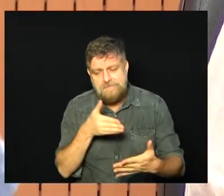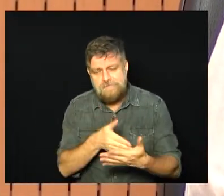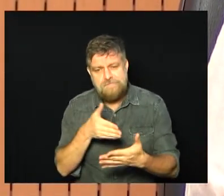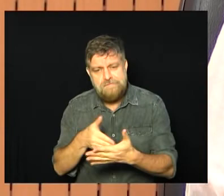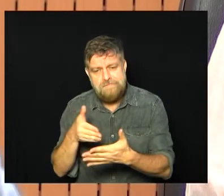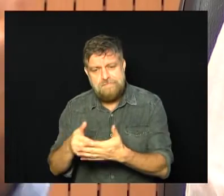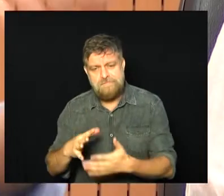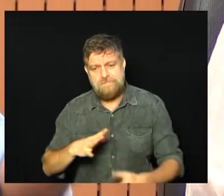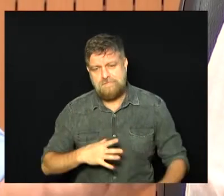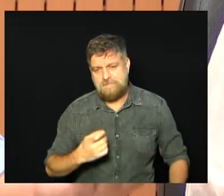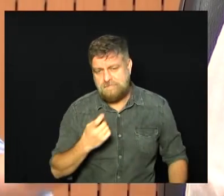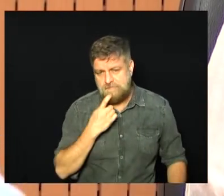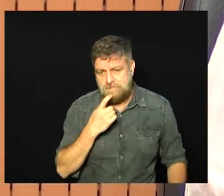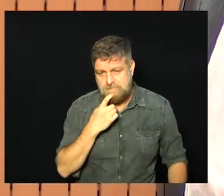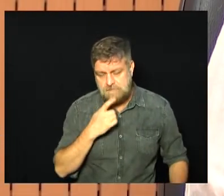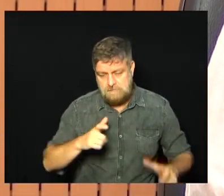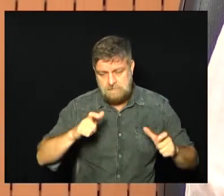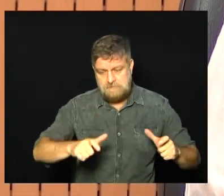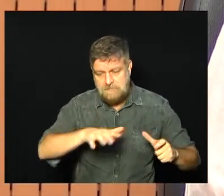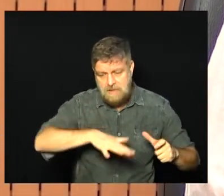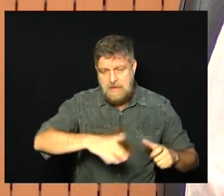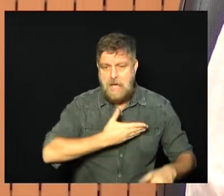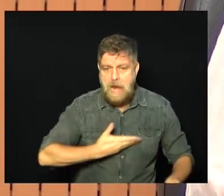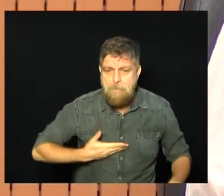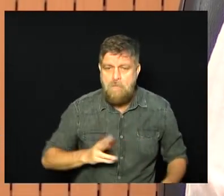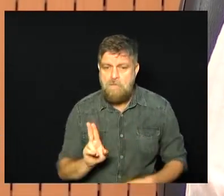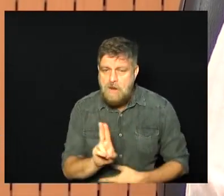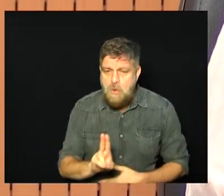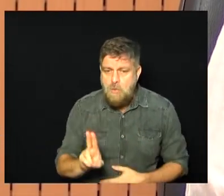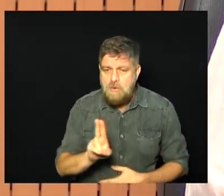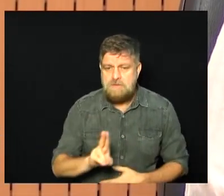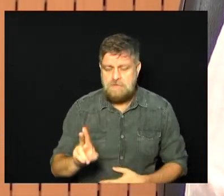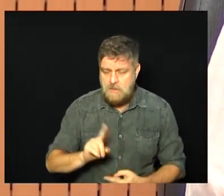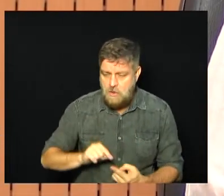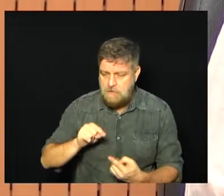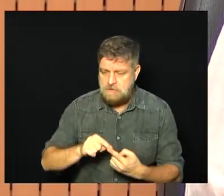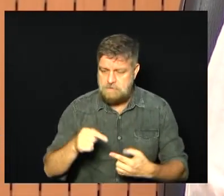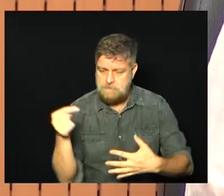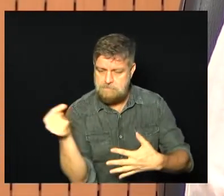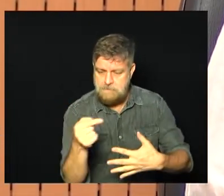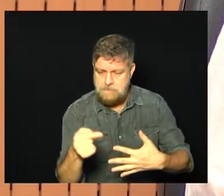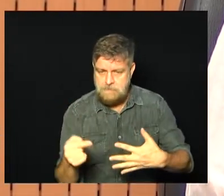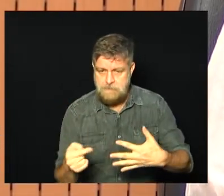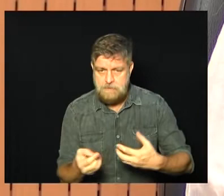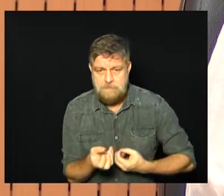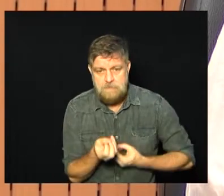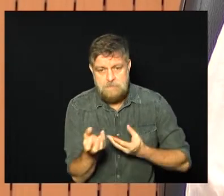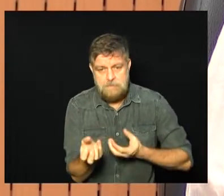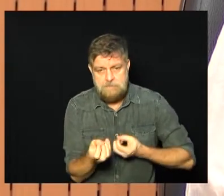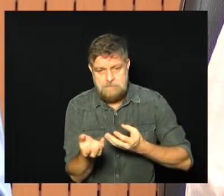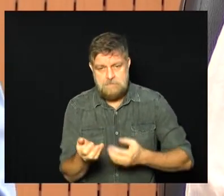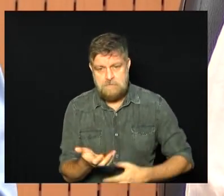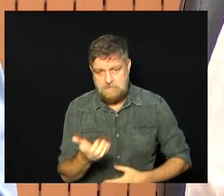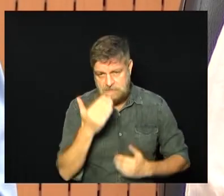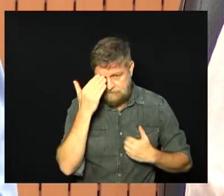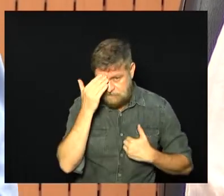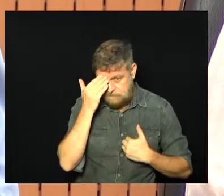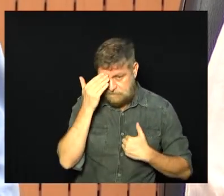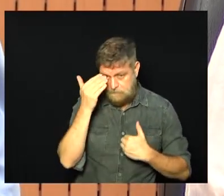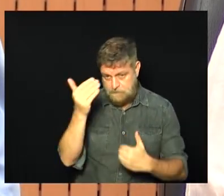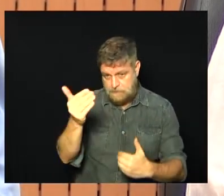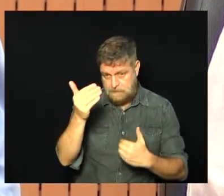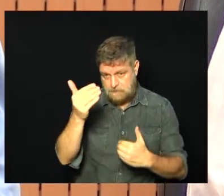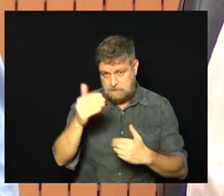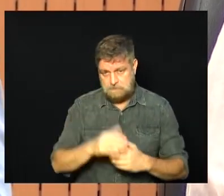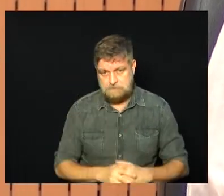Campinas utilize desse equipamento para as finalidades que foram colocadas aqui. Eu quero agradecer